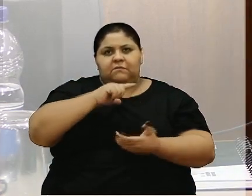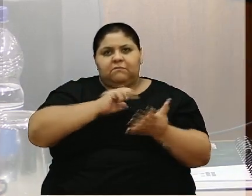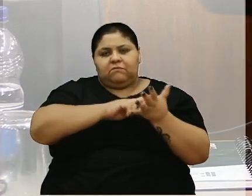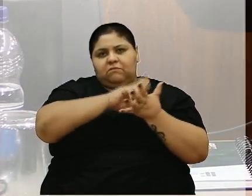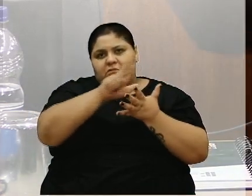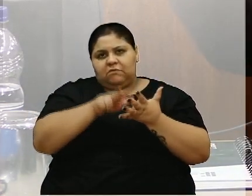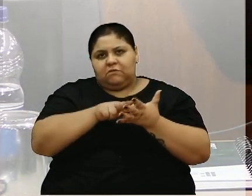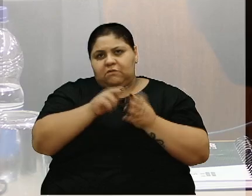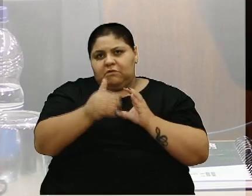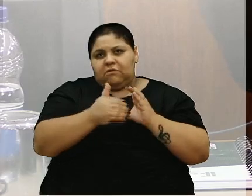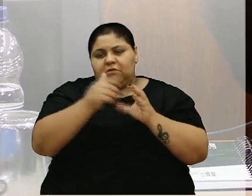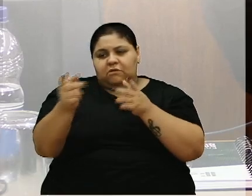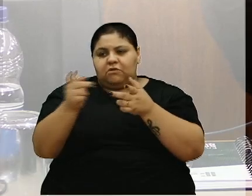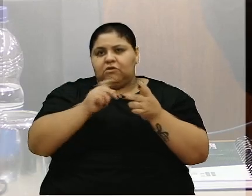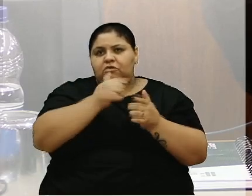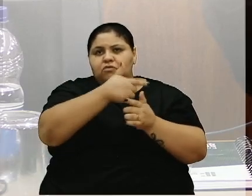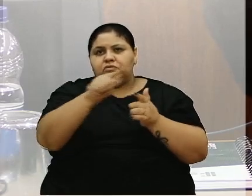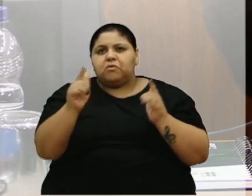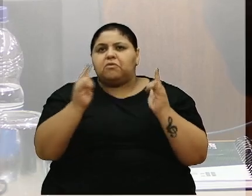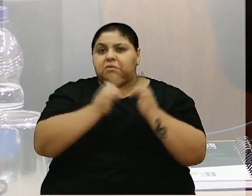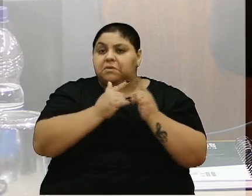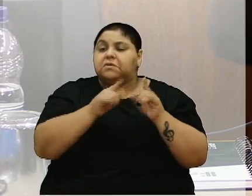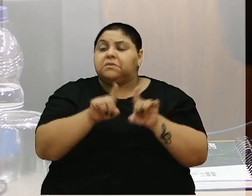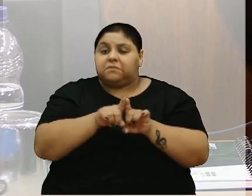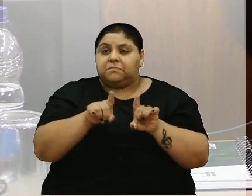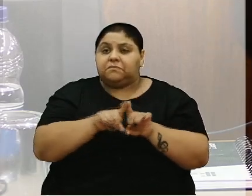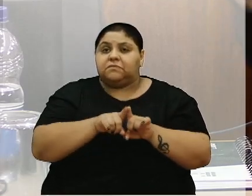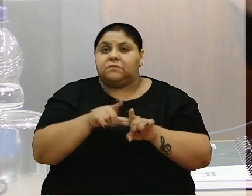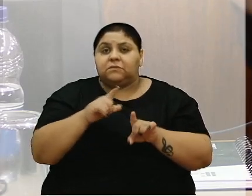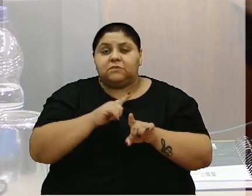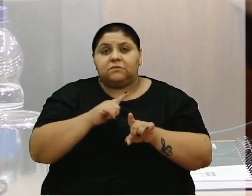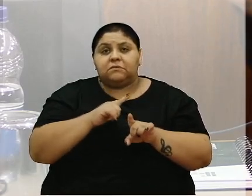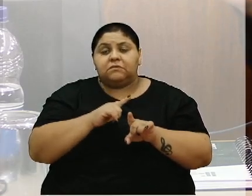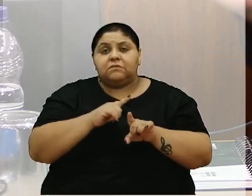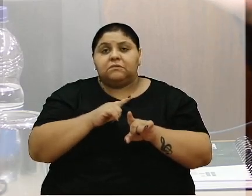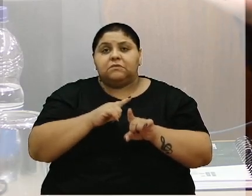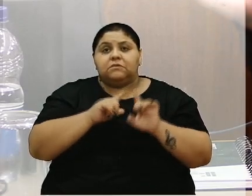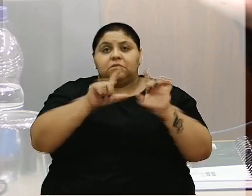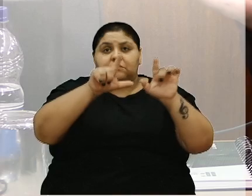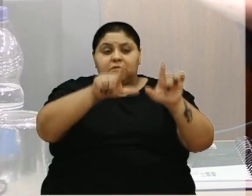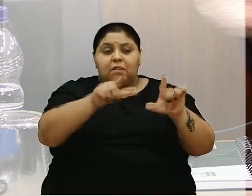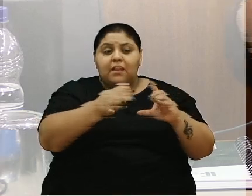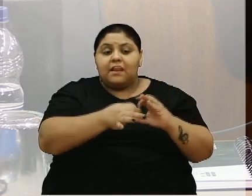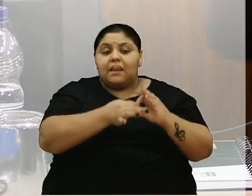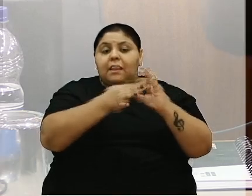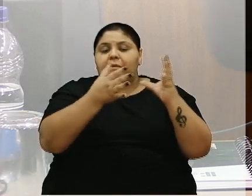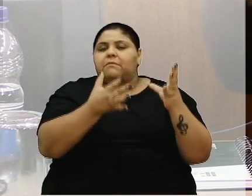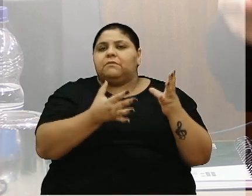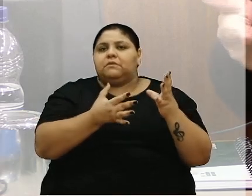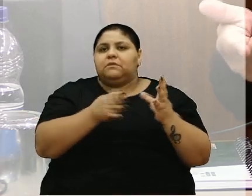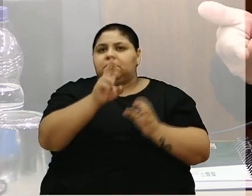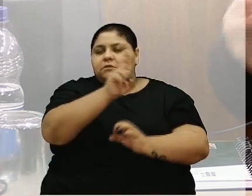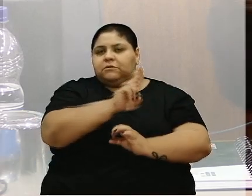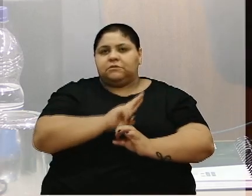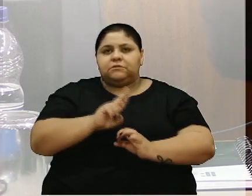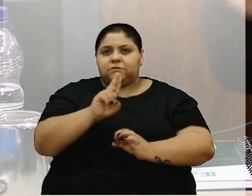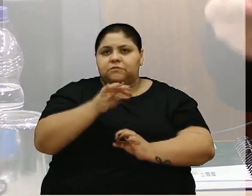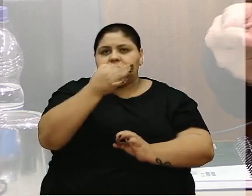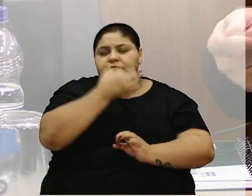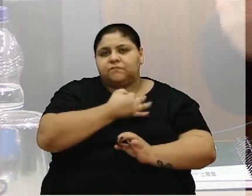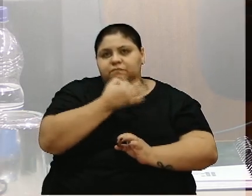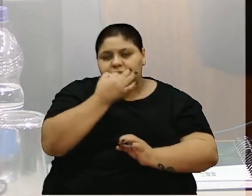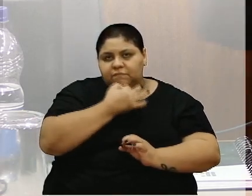Eu já recebi visitas de outras instituições, inclusive, que têm espaços à disposição. Universidade de Caxias do